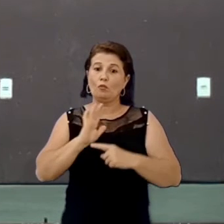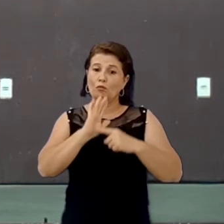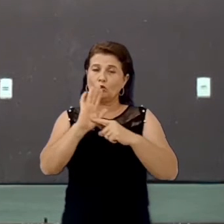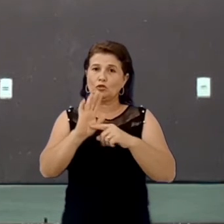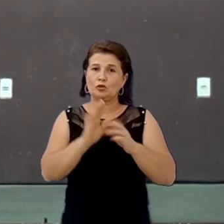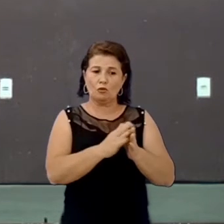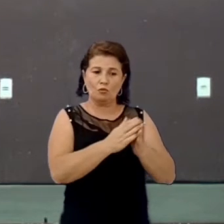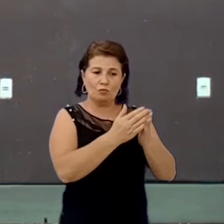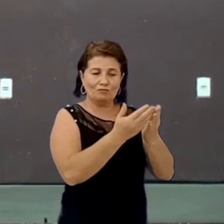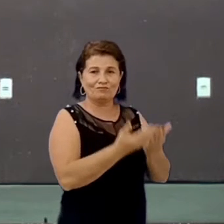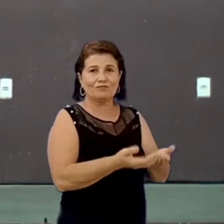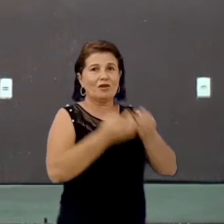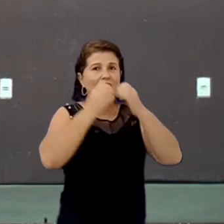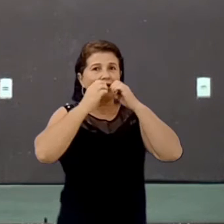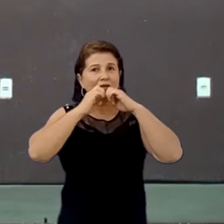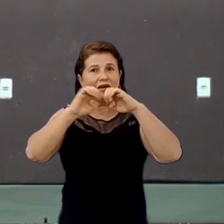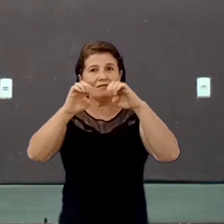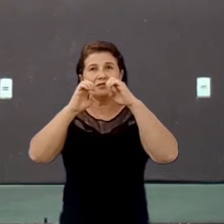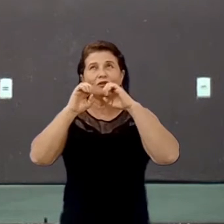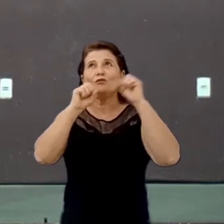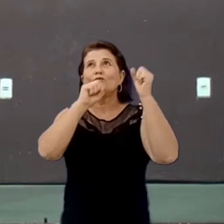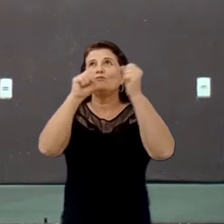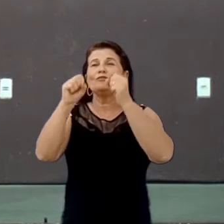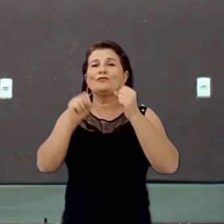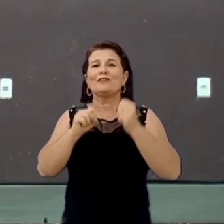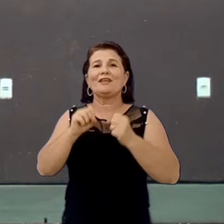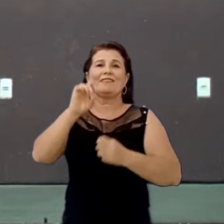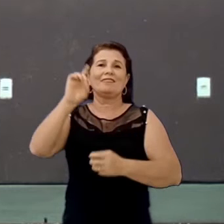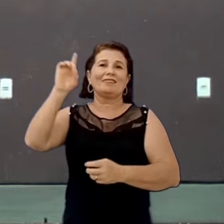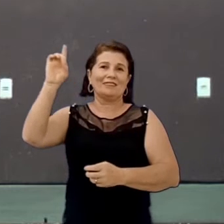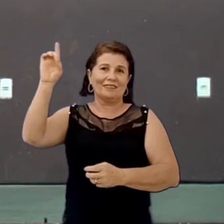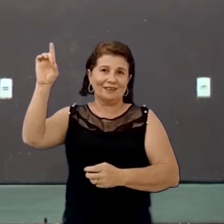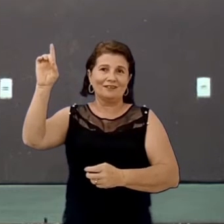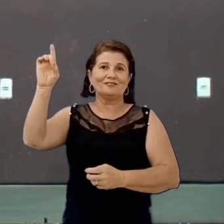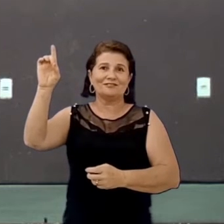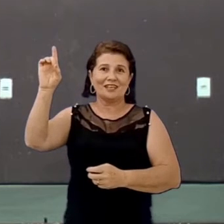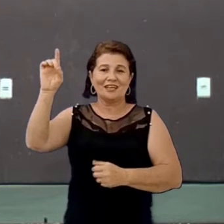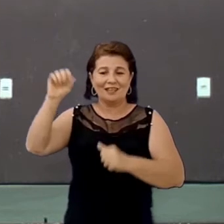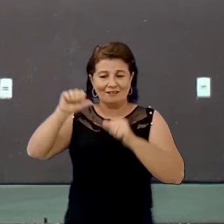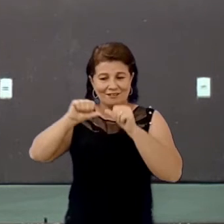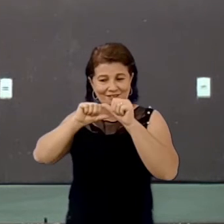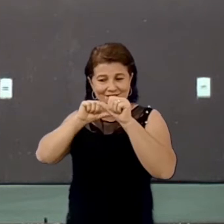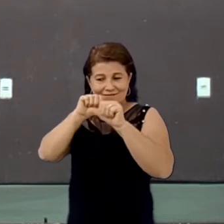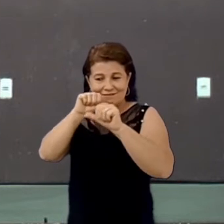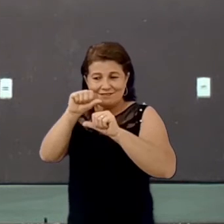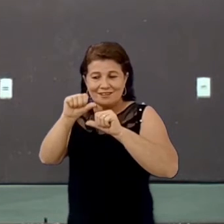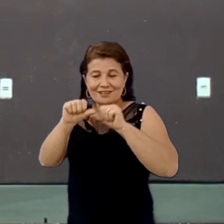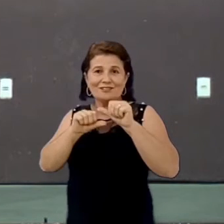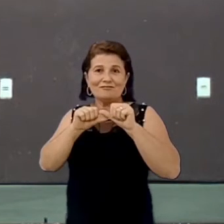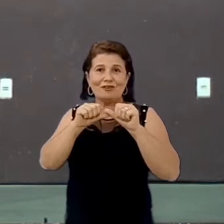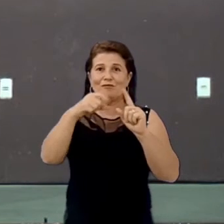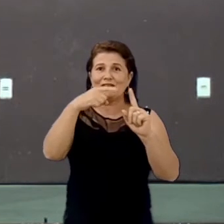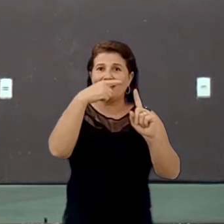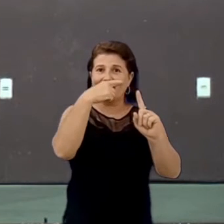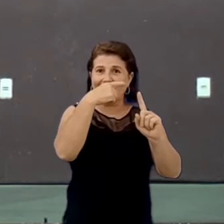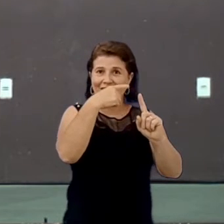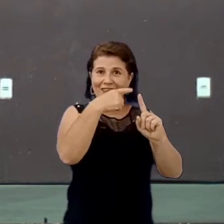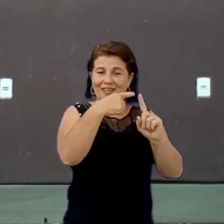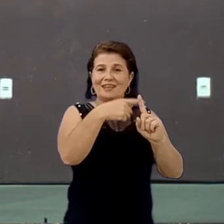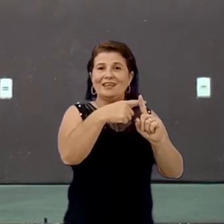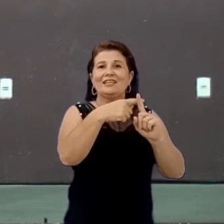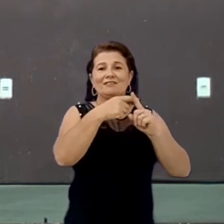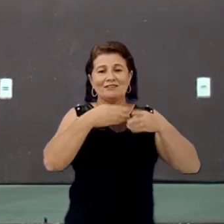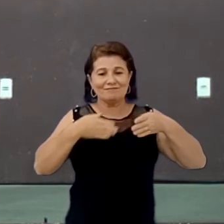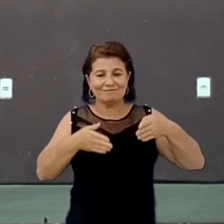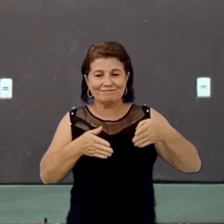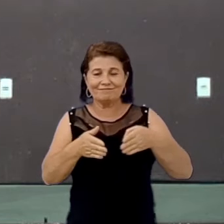a mensagem, o poder de Deus era o que estava transformando aquela igreja, era o que estava fazendo aquela igreja